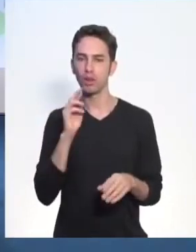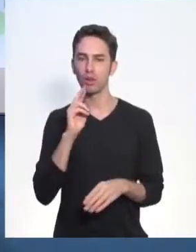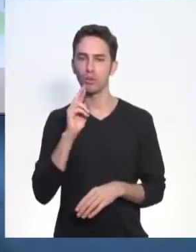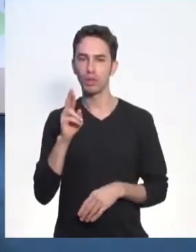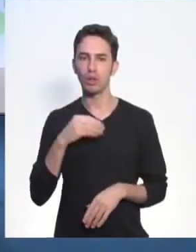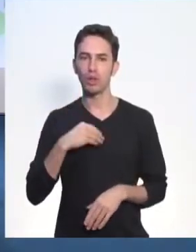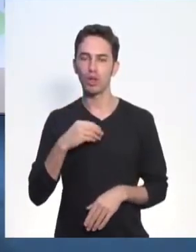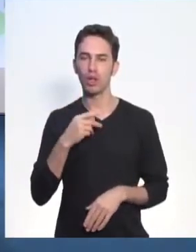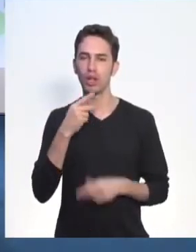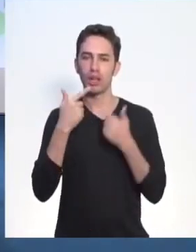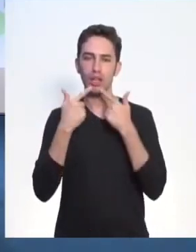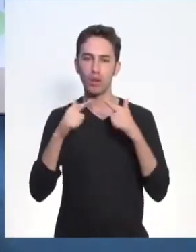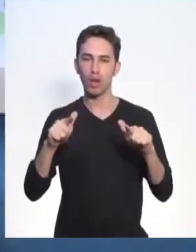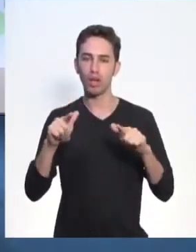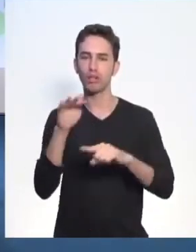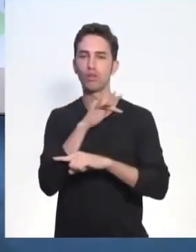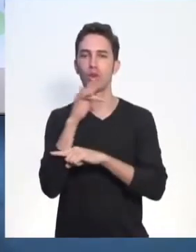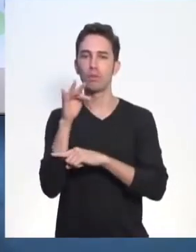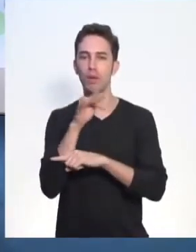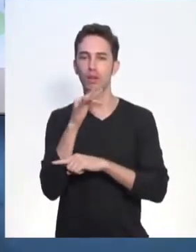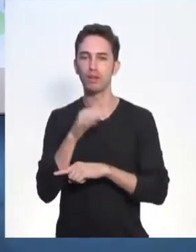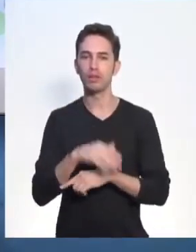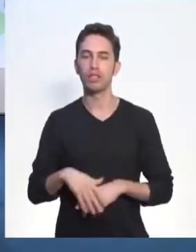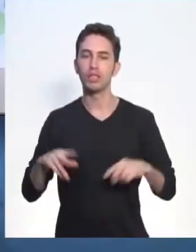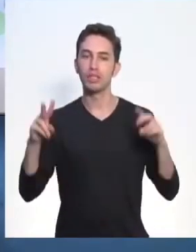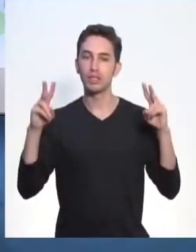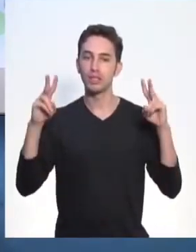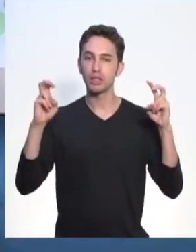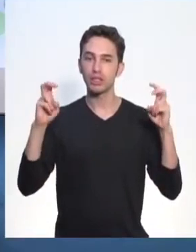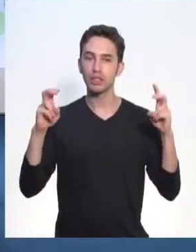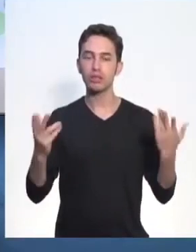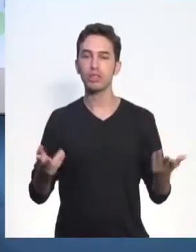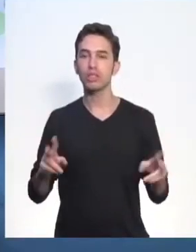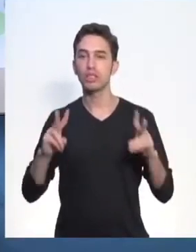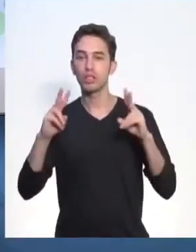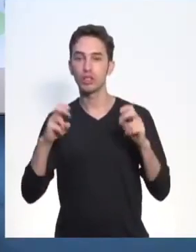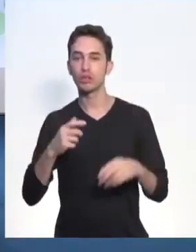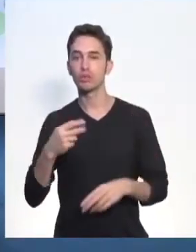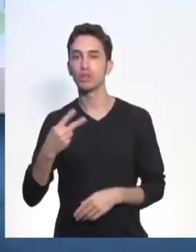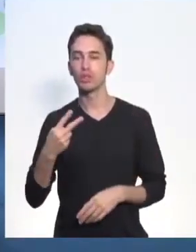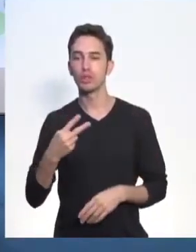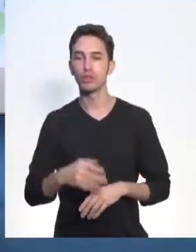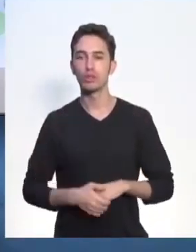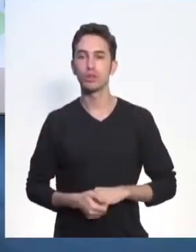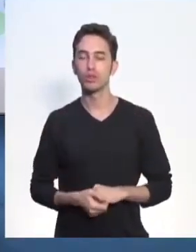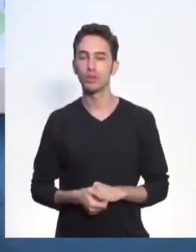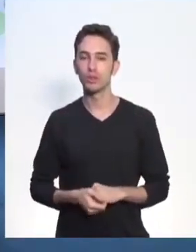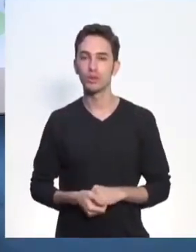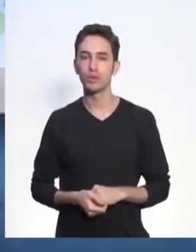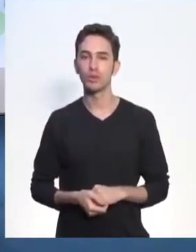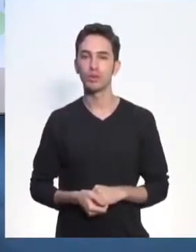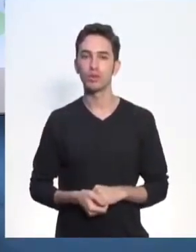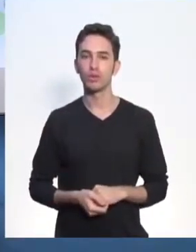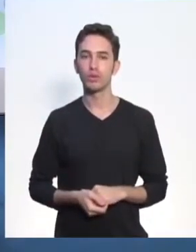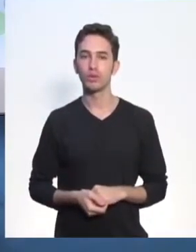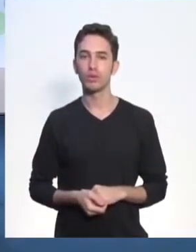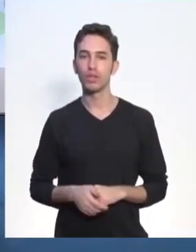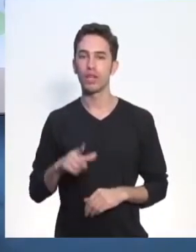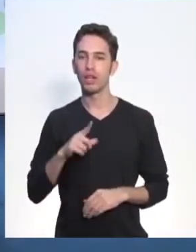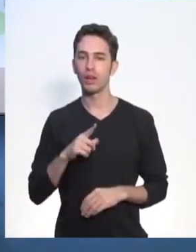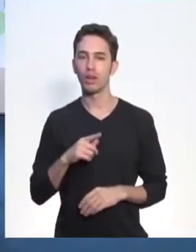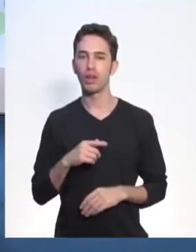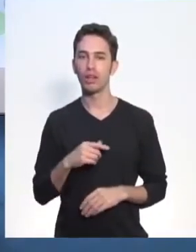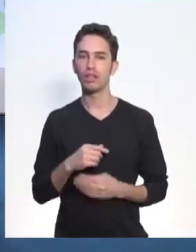Linguagem formal. Títulos e subtítulos. Deu uma travadinha no sistema,